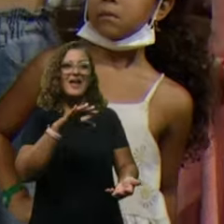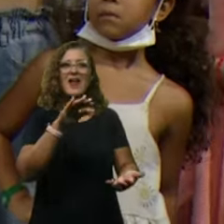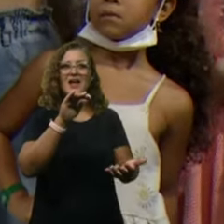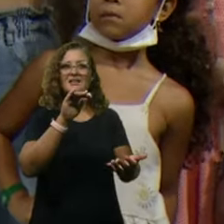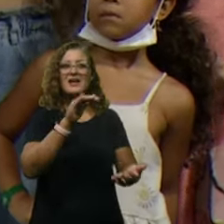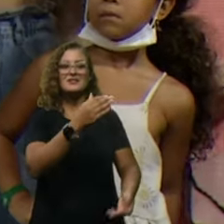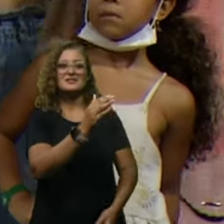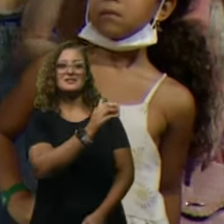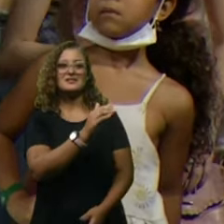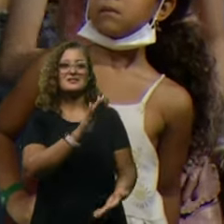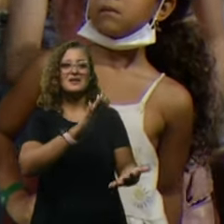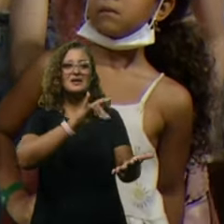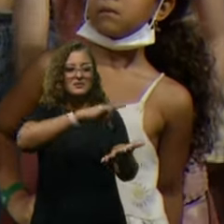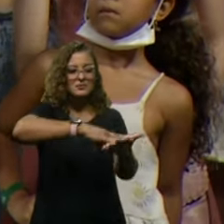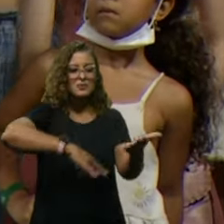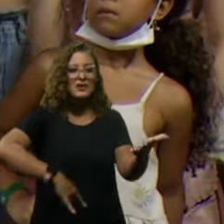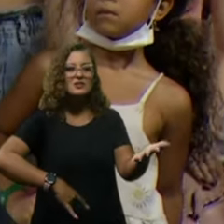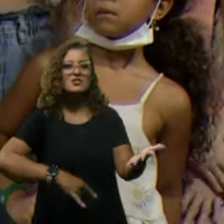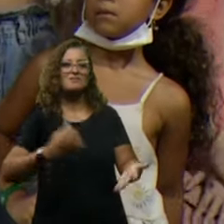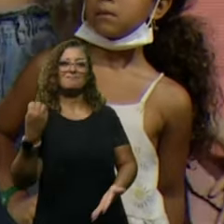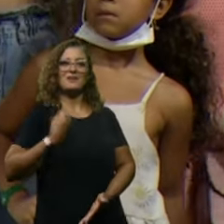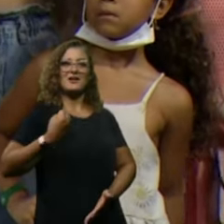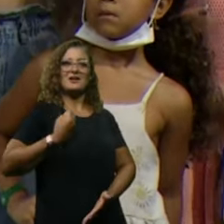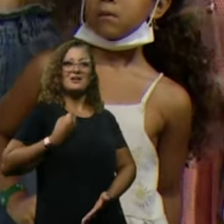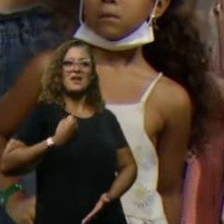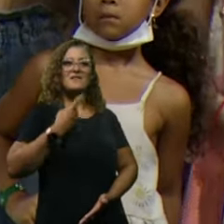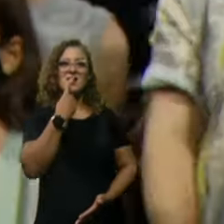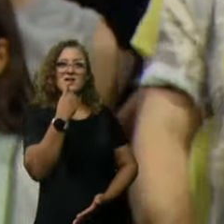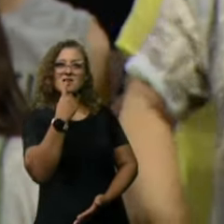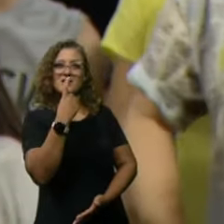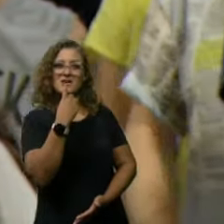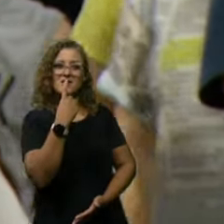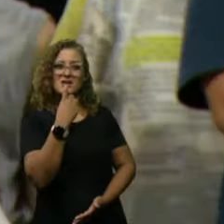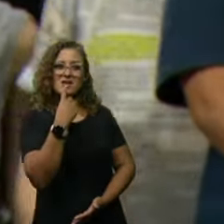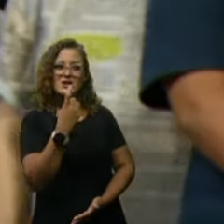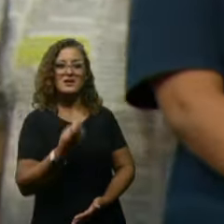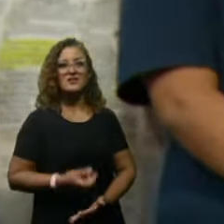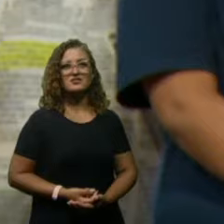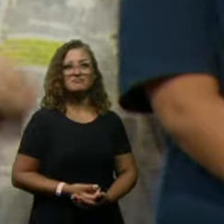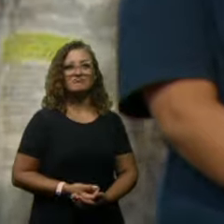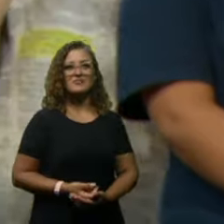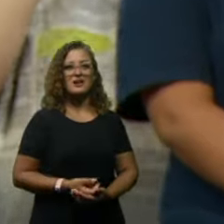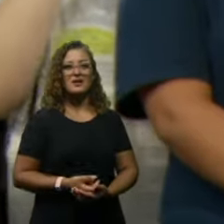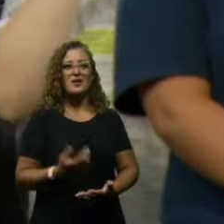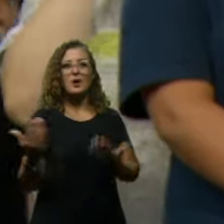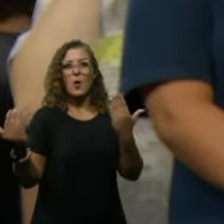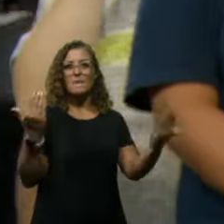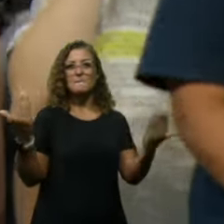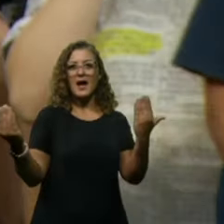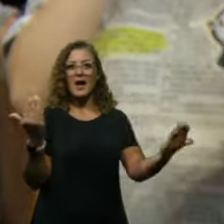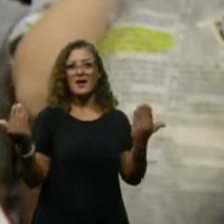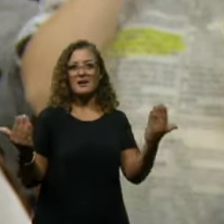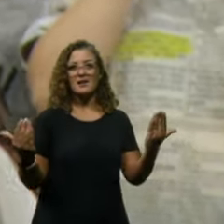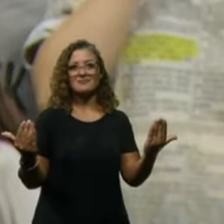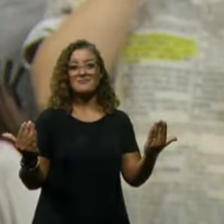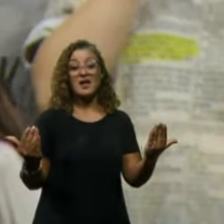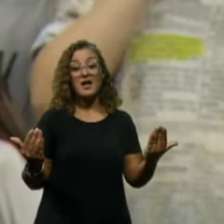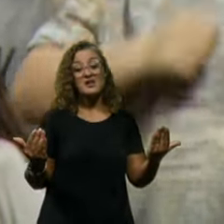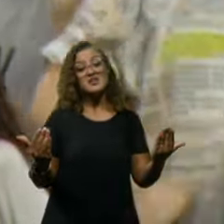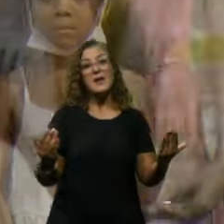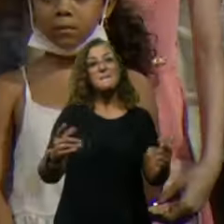o negócio esses dias na tua casa não interessa mas é hotel filho sim ou não E aí